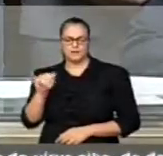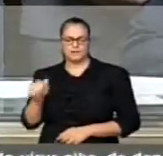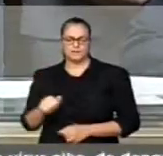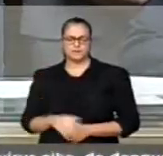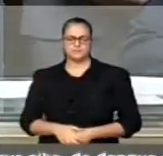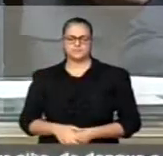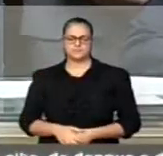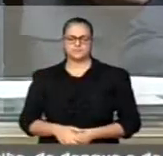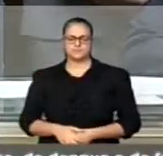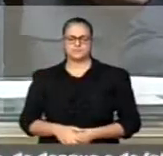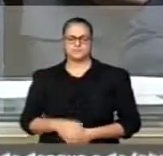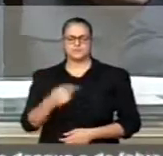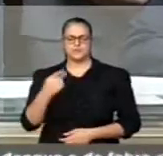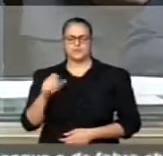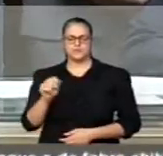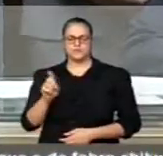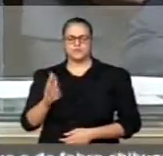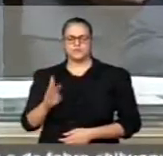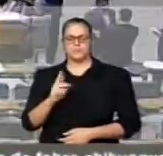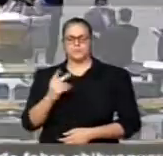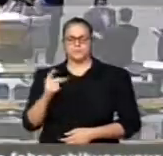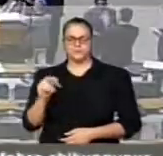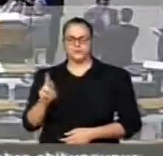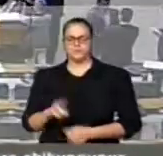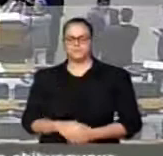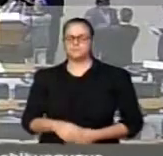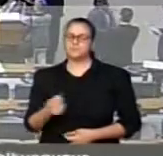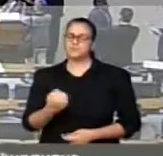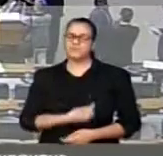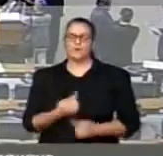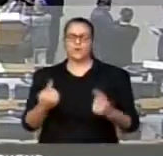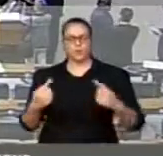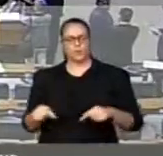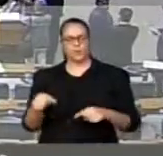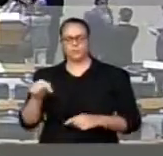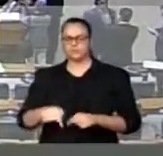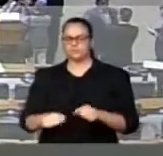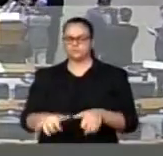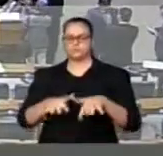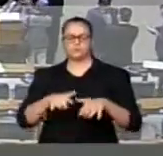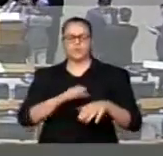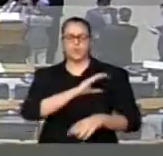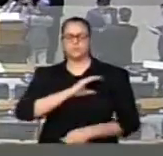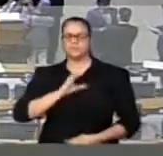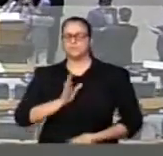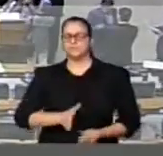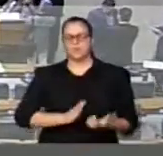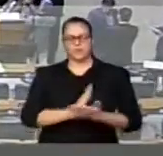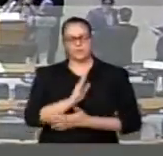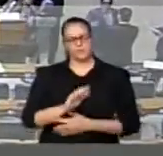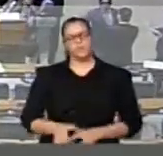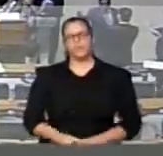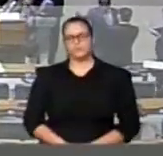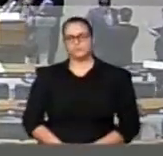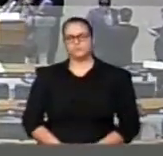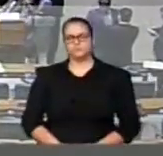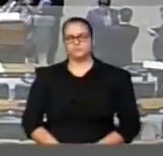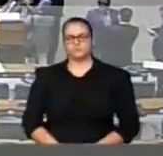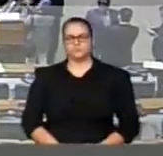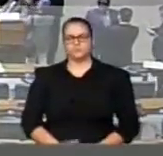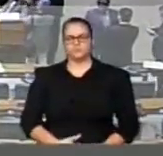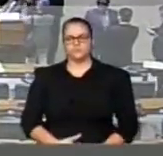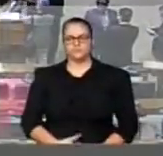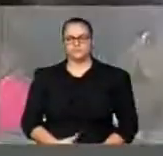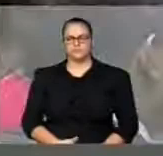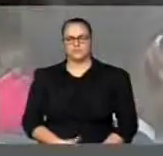Senhor presidente, pois não. Nós somos contra o recurso via plenário. O tema já foi aprovado nas comissões, beneficiando os trabalhadores de